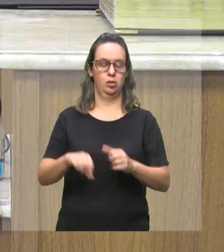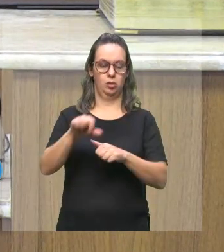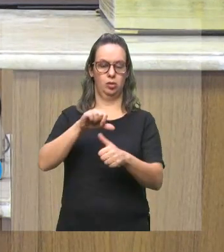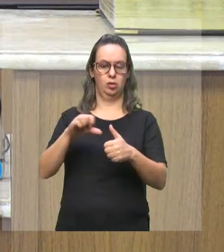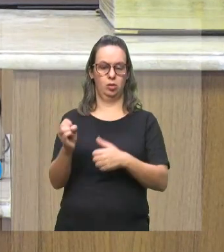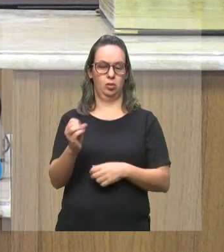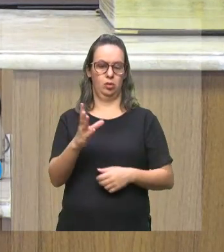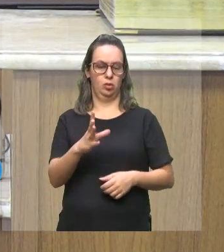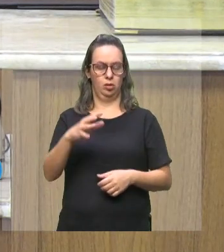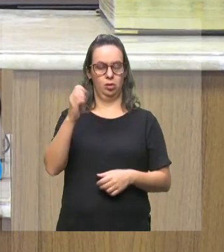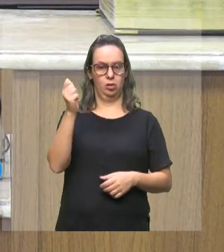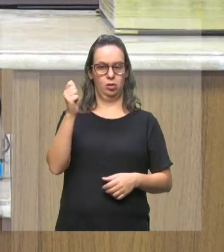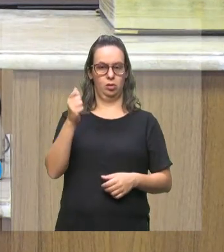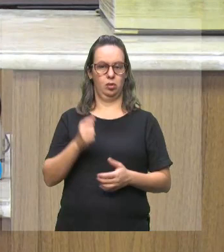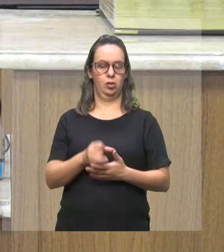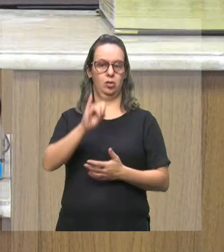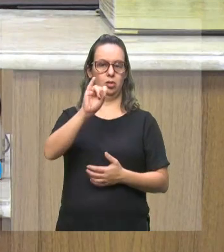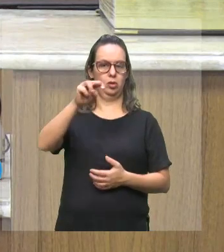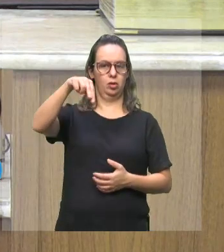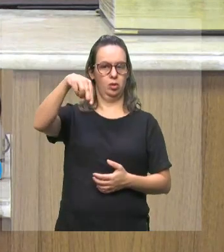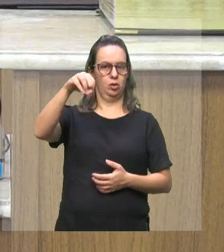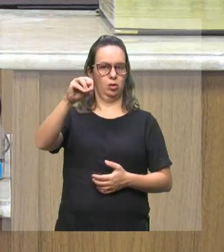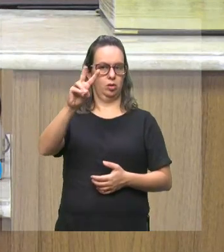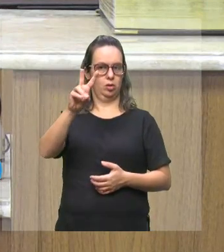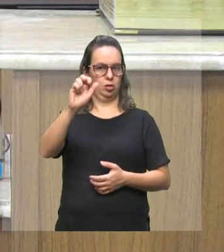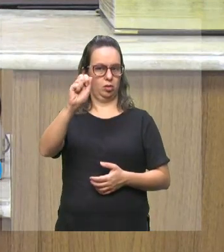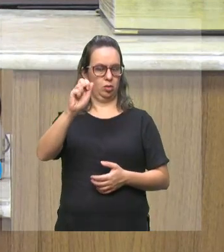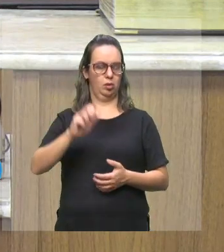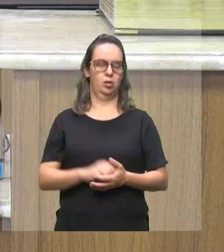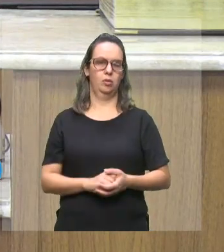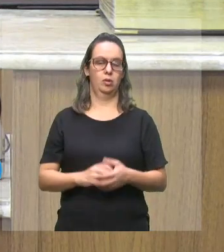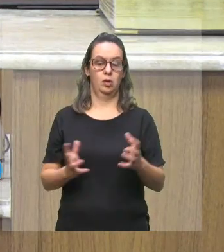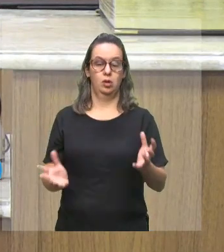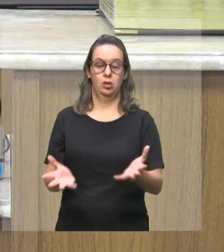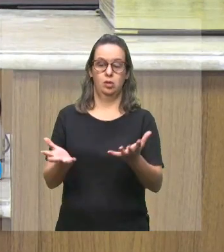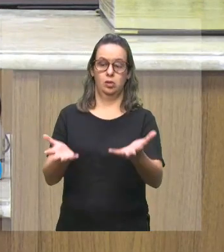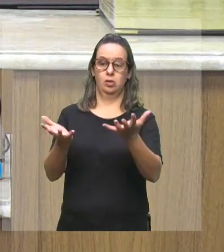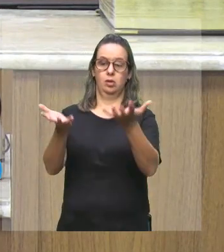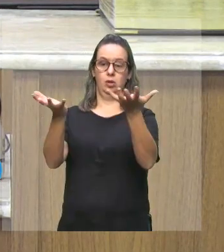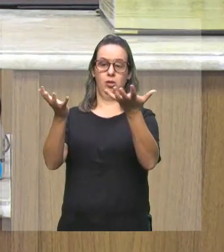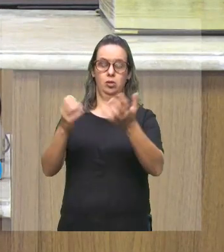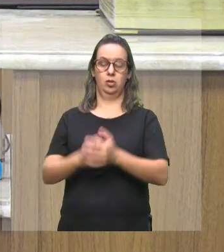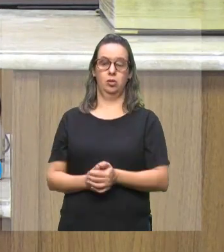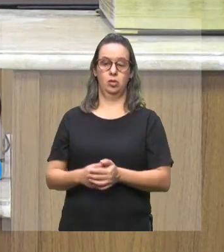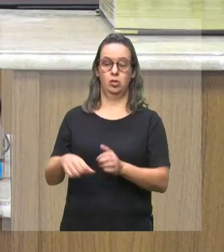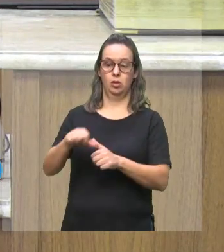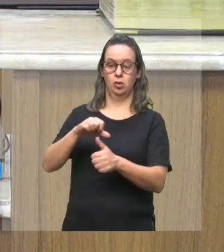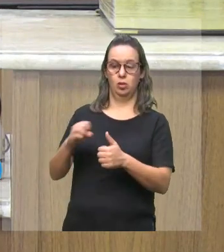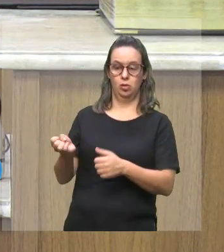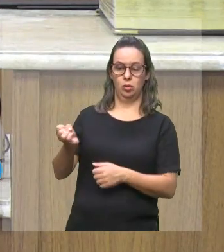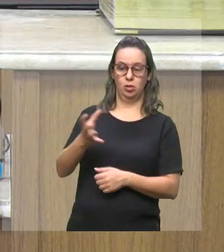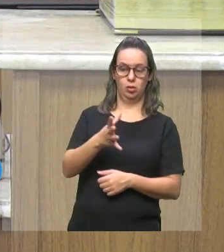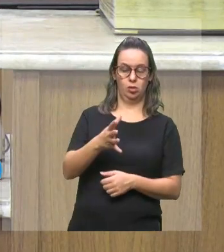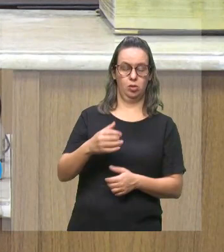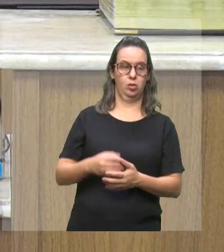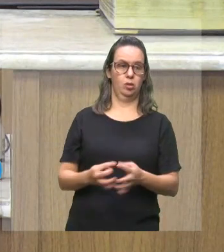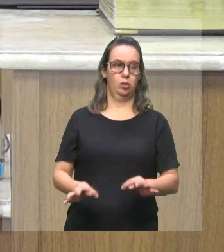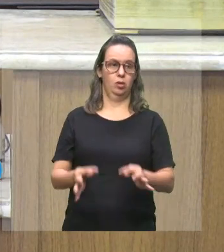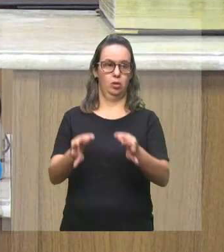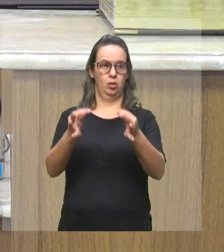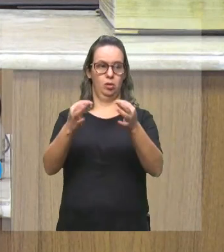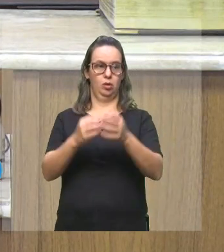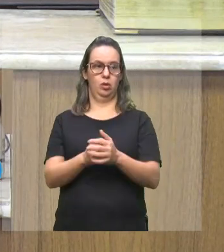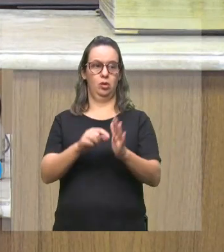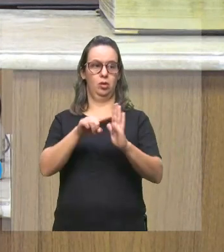Assis, Inova Assis, e sobre medidas de incentivo à inovação tecnológica, à pesquisa